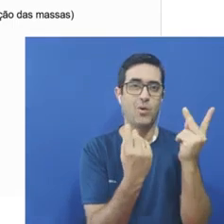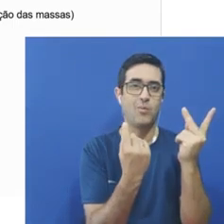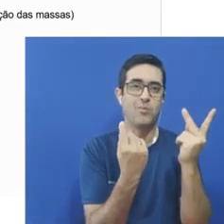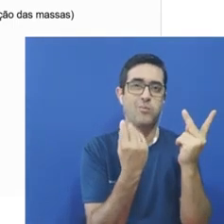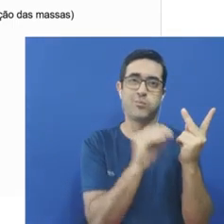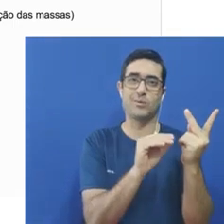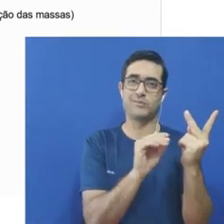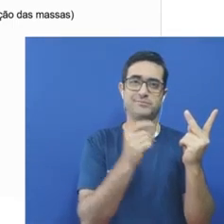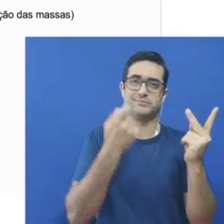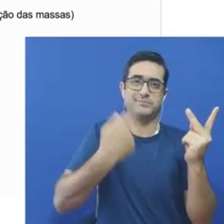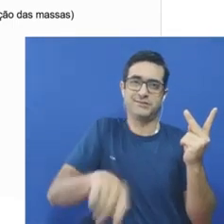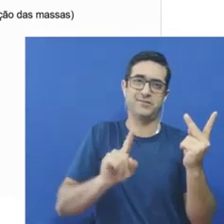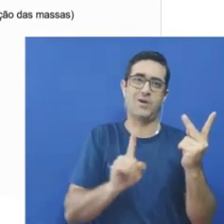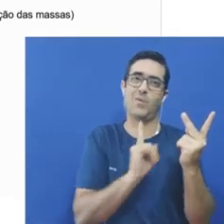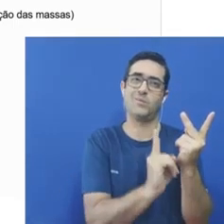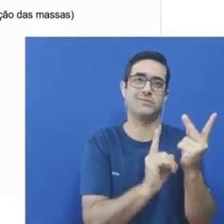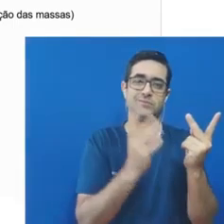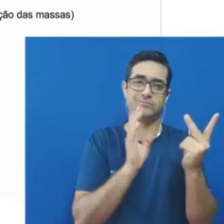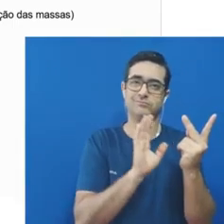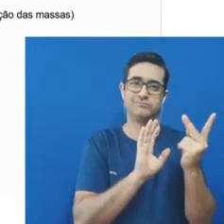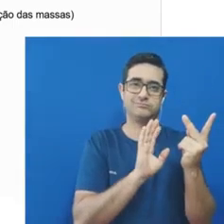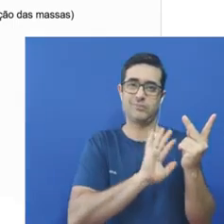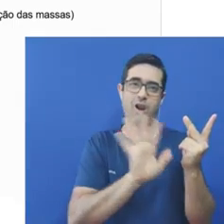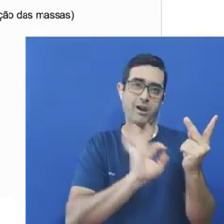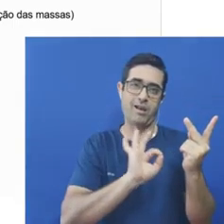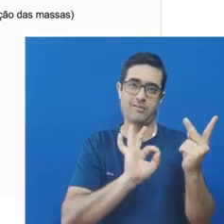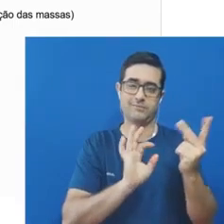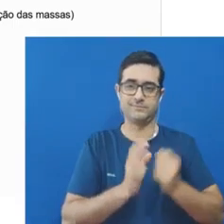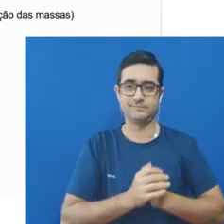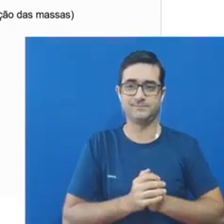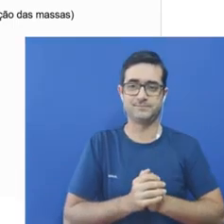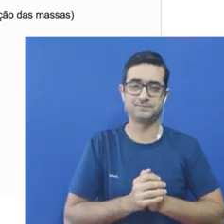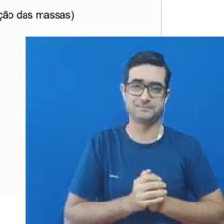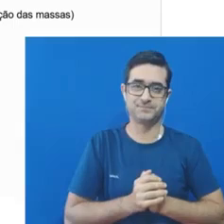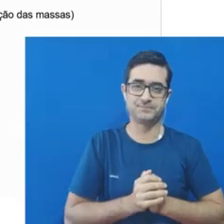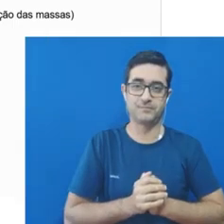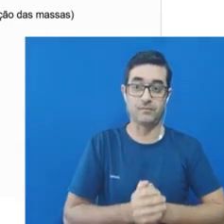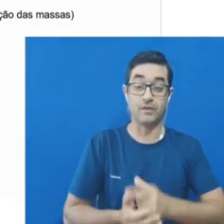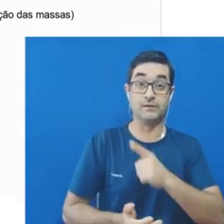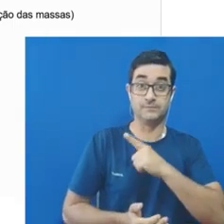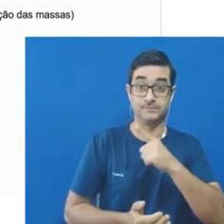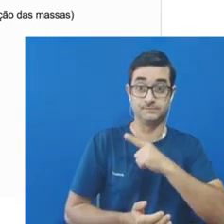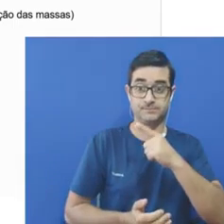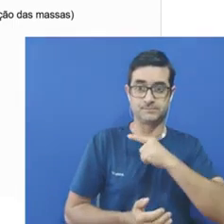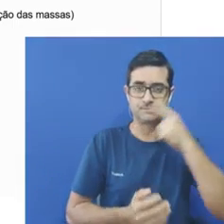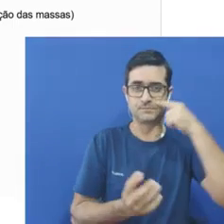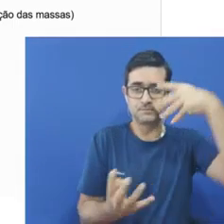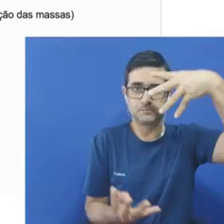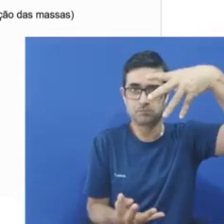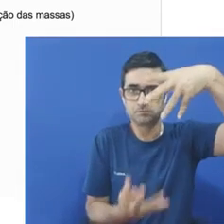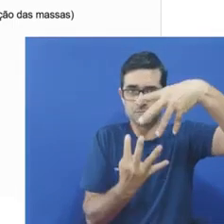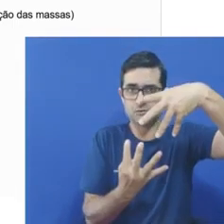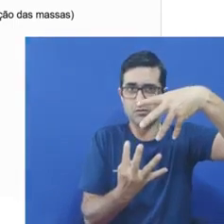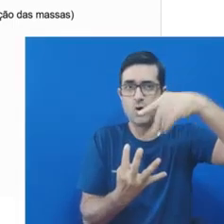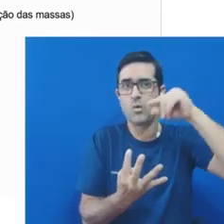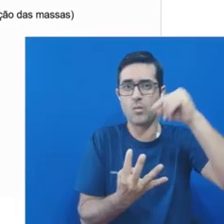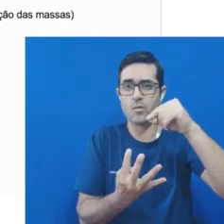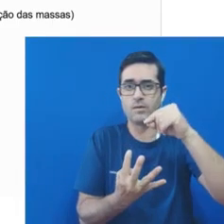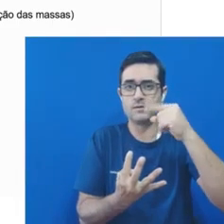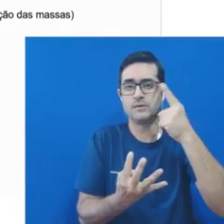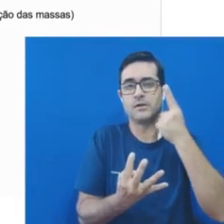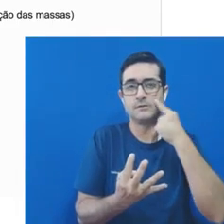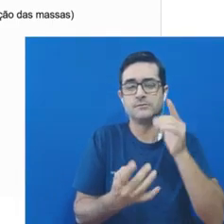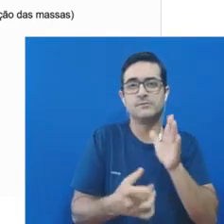número, né, para identificar. Então aqui eu teria os coeficientes estequiométricos, que seria, por exemplo, se eu voltar